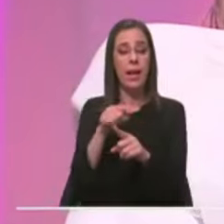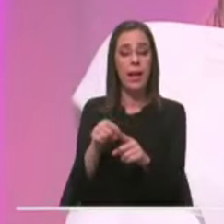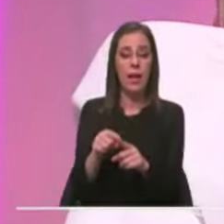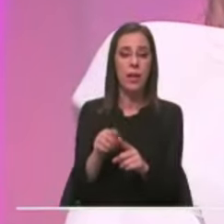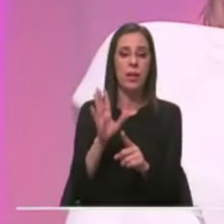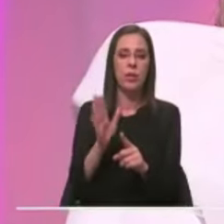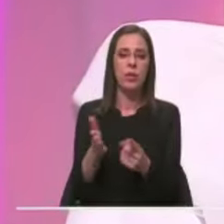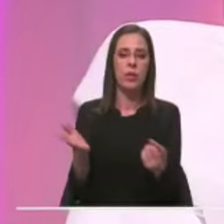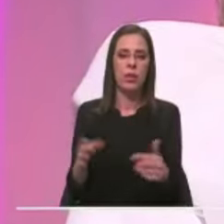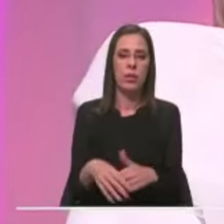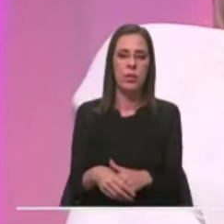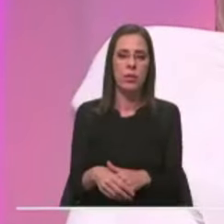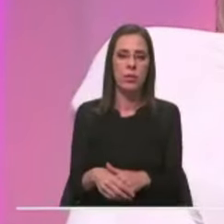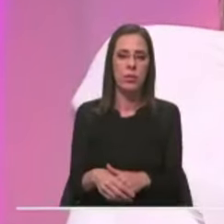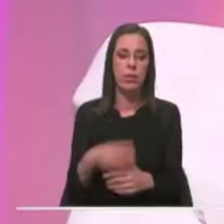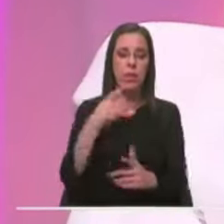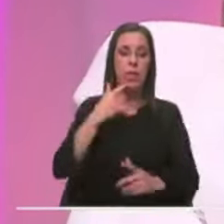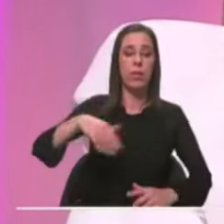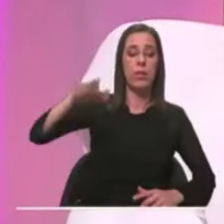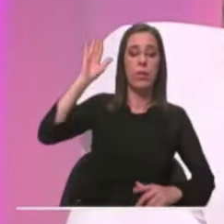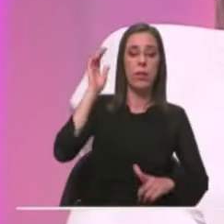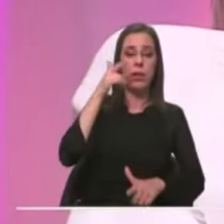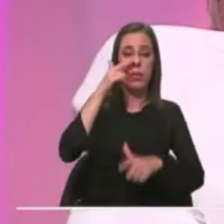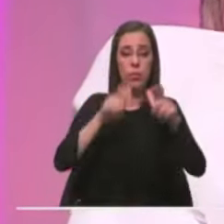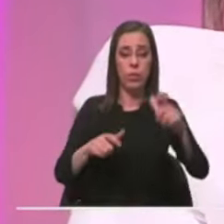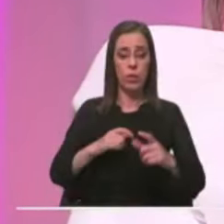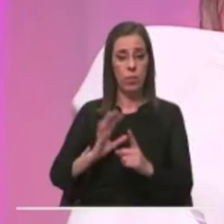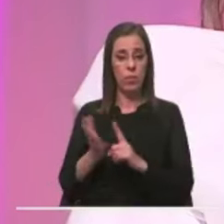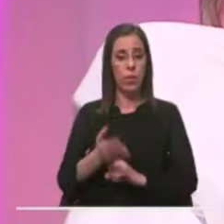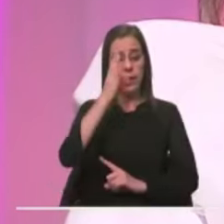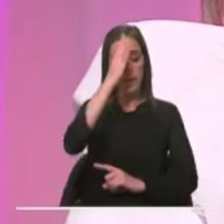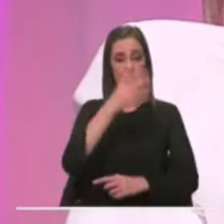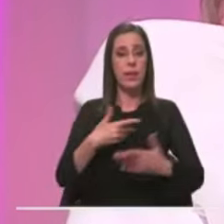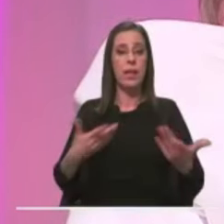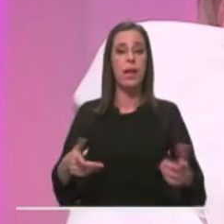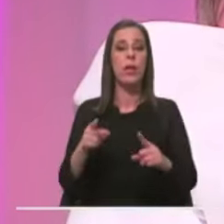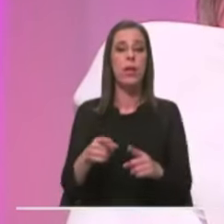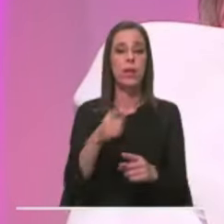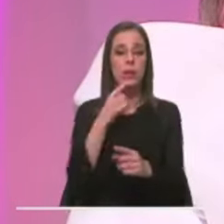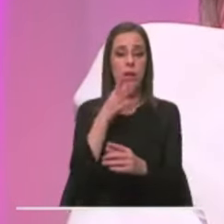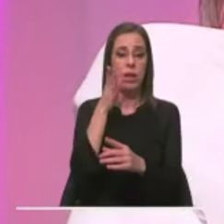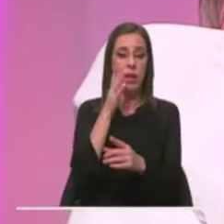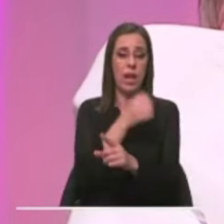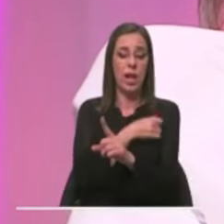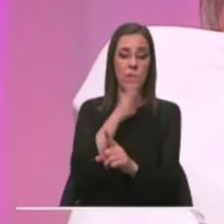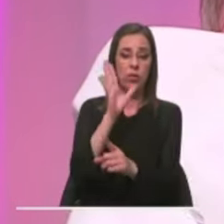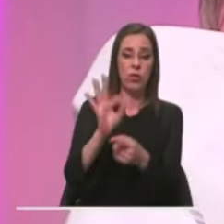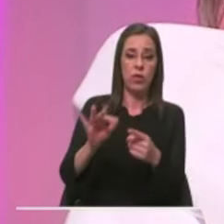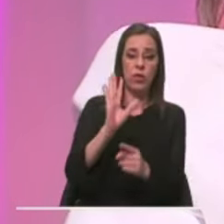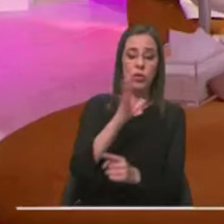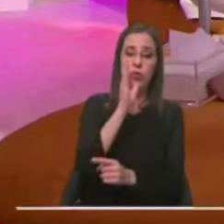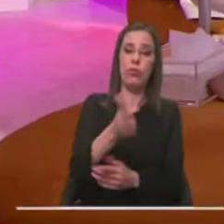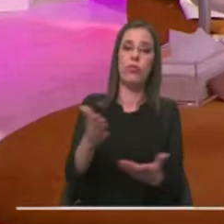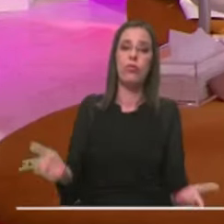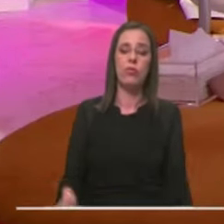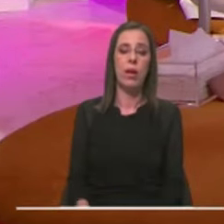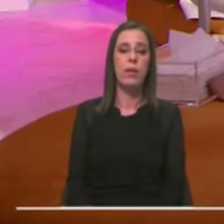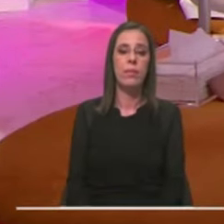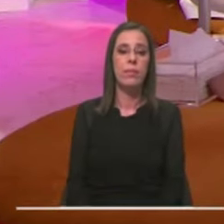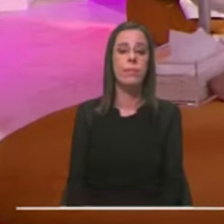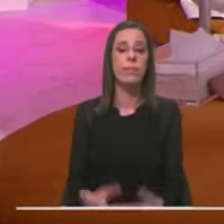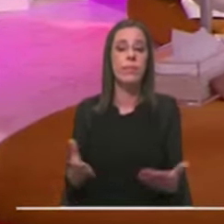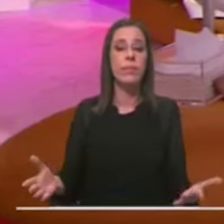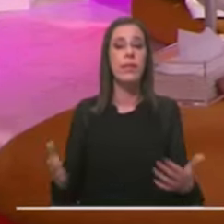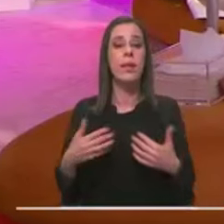casa já tinha ao tempo todas as pessoas que me rodeiam sabem que eu já tinha descrito a essa casa e portanto lá